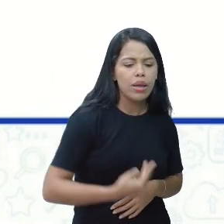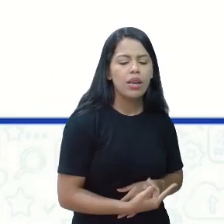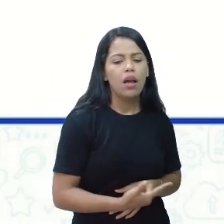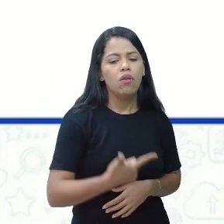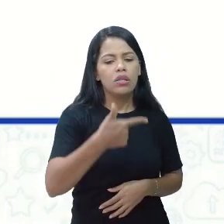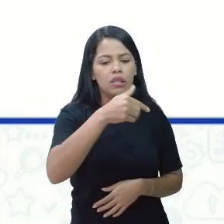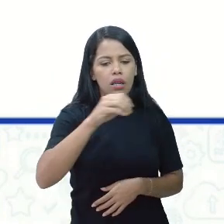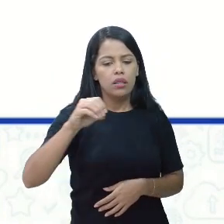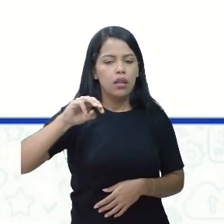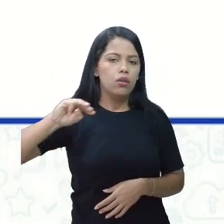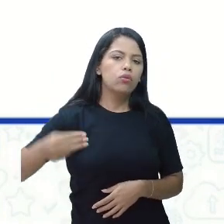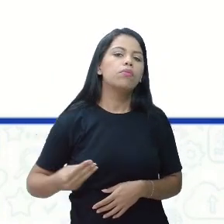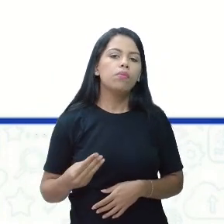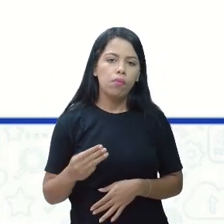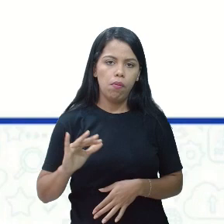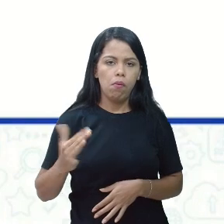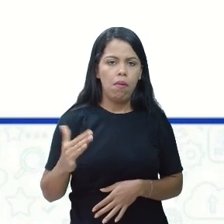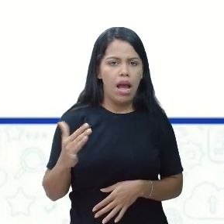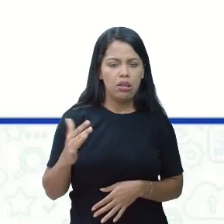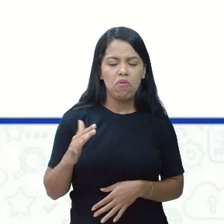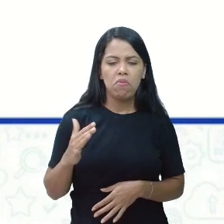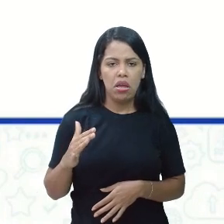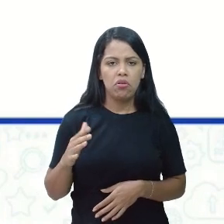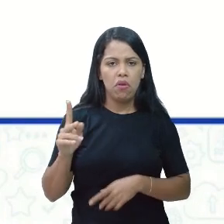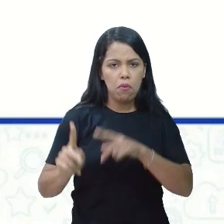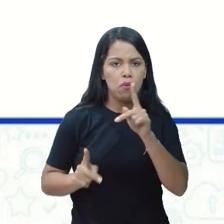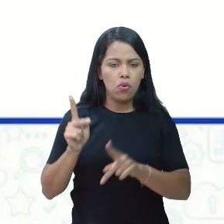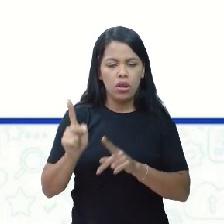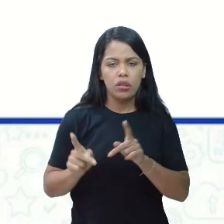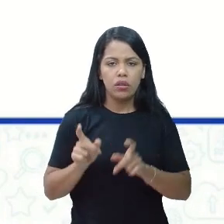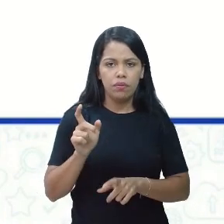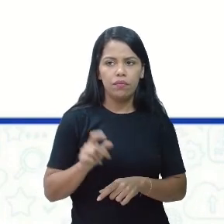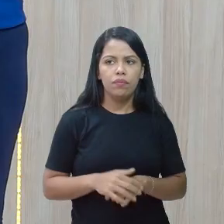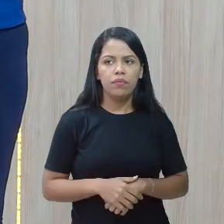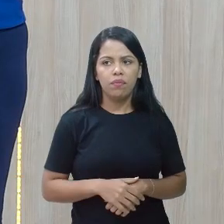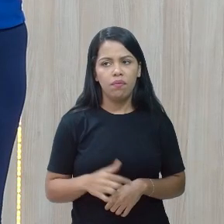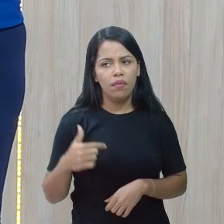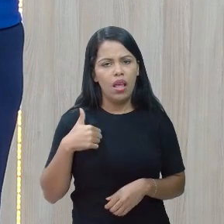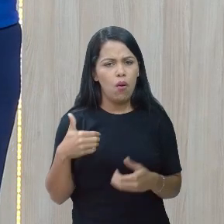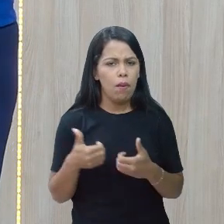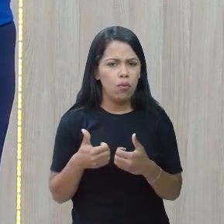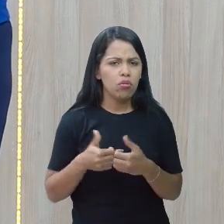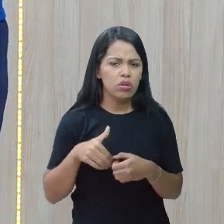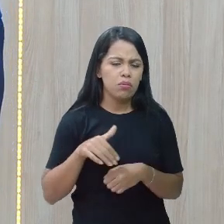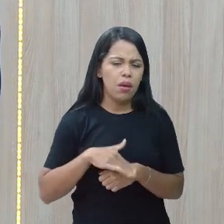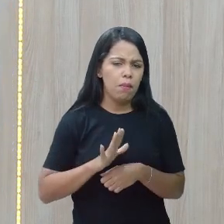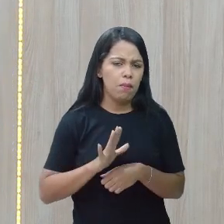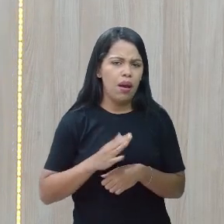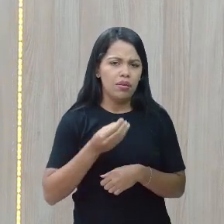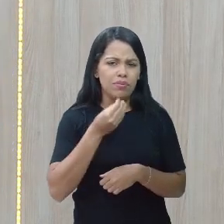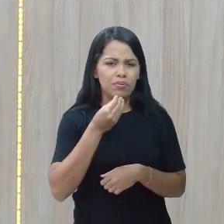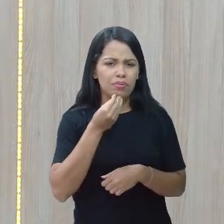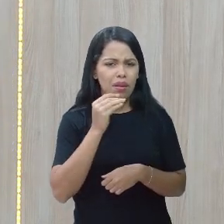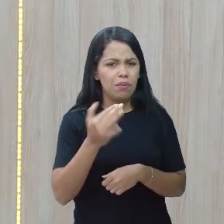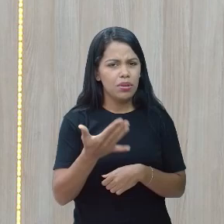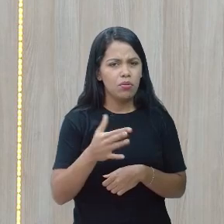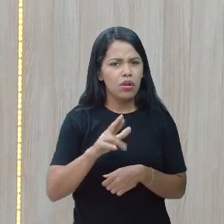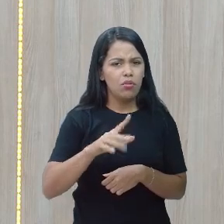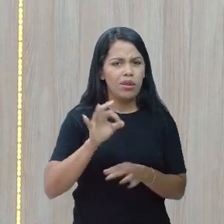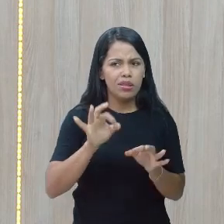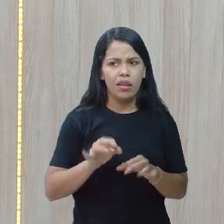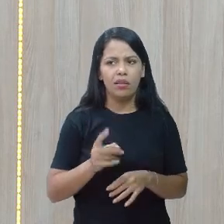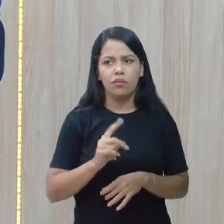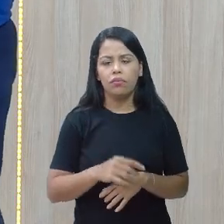indígenas aproximadamente. Esse número não está... Eu aproximei, tá, gente? Não é assim, bem fechadinho, não.